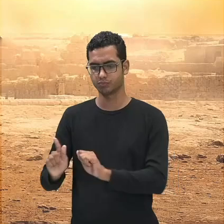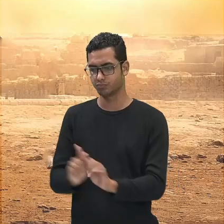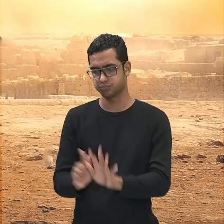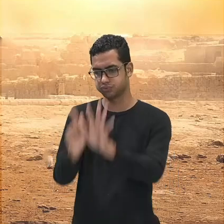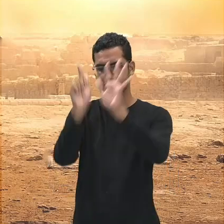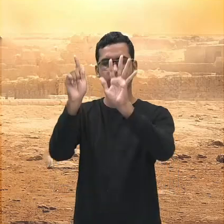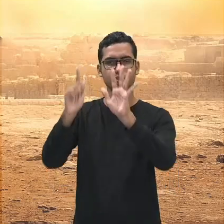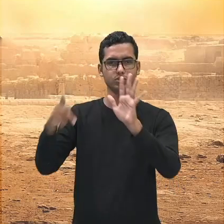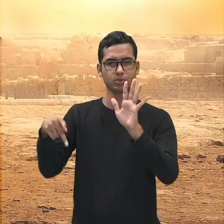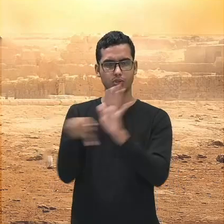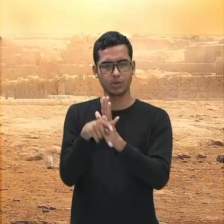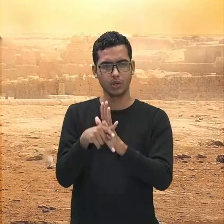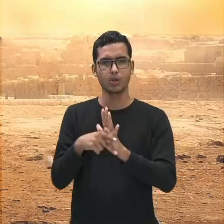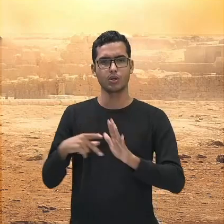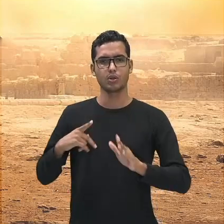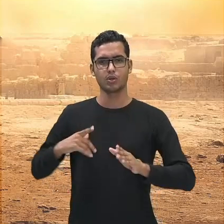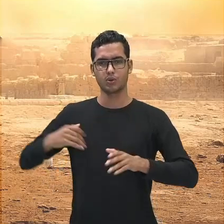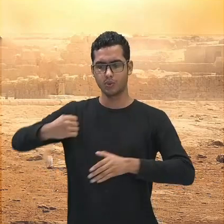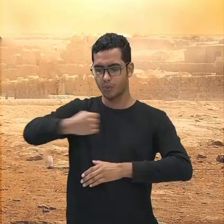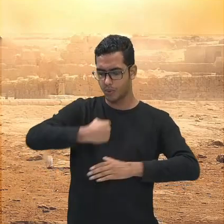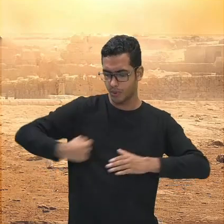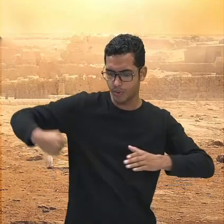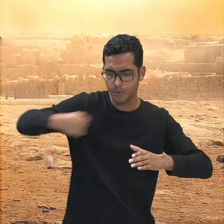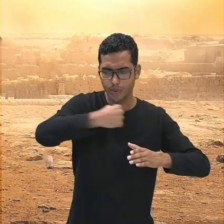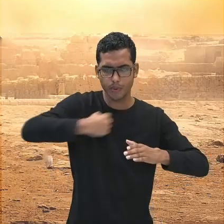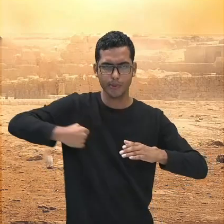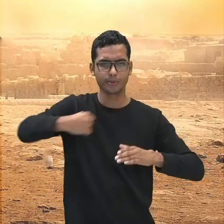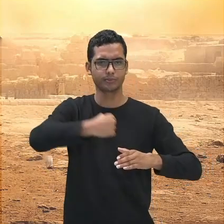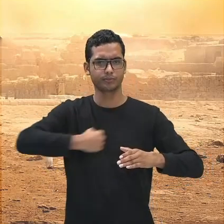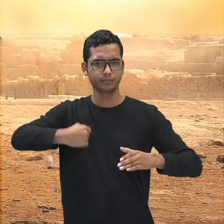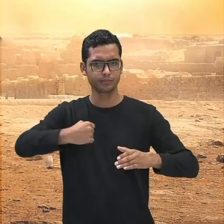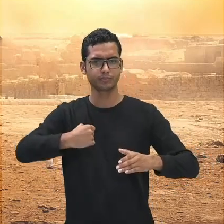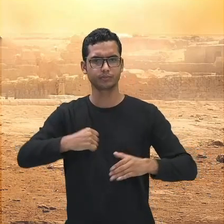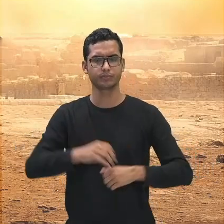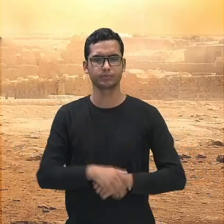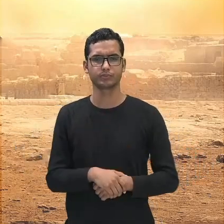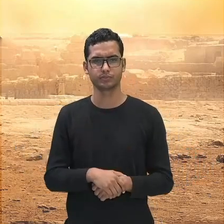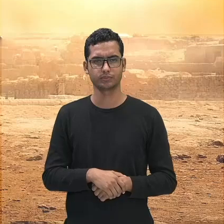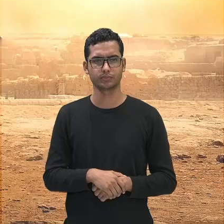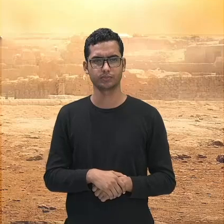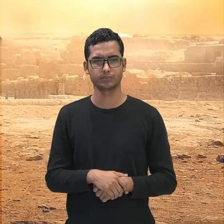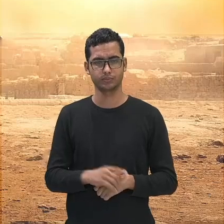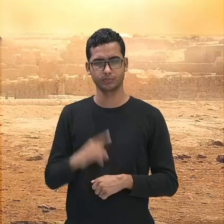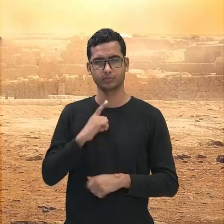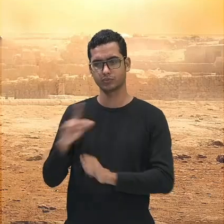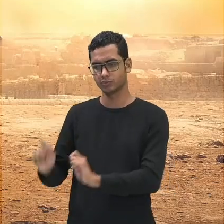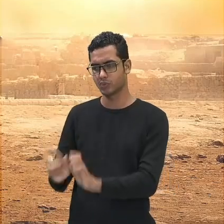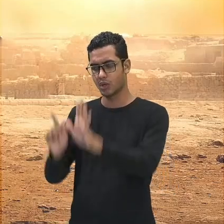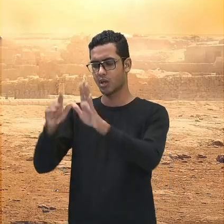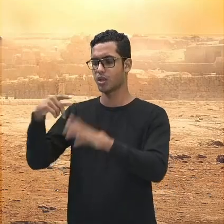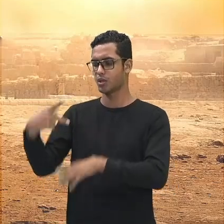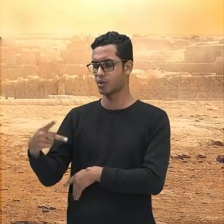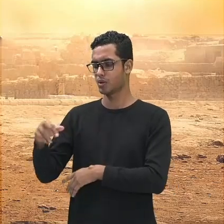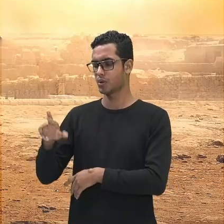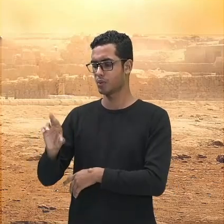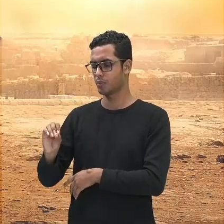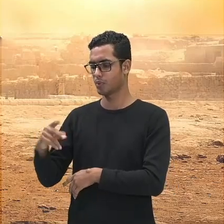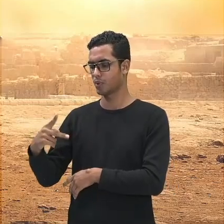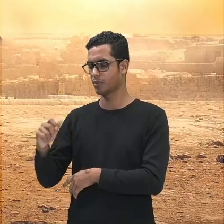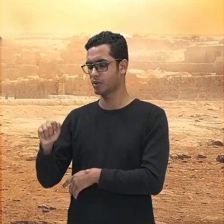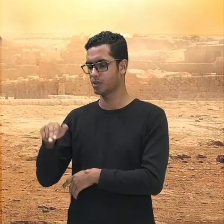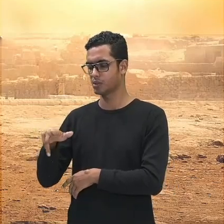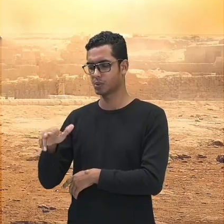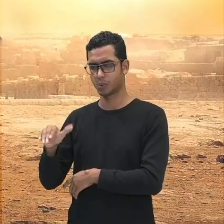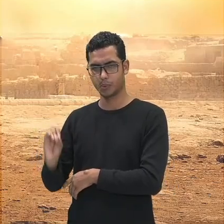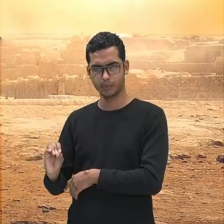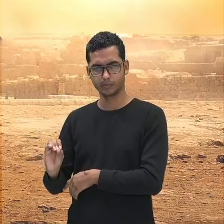cozinha, ele contém o gás propano, que ao